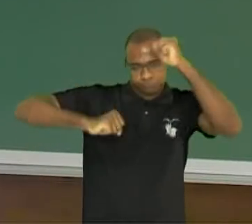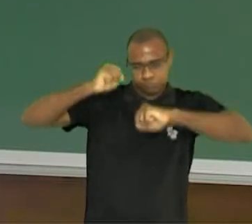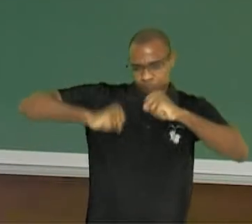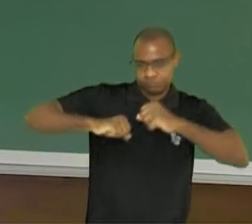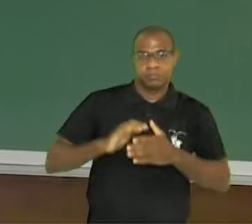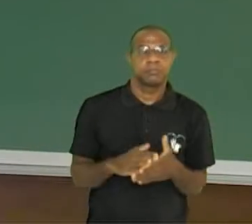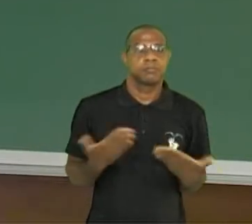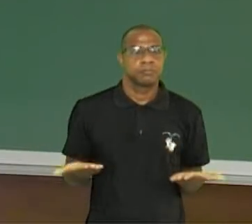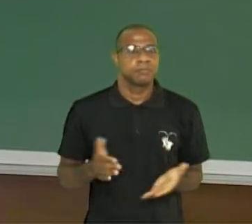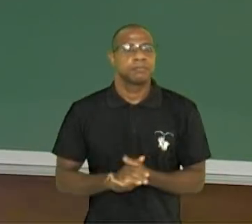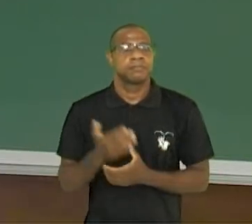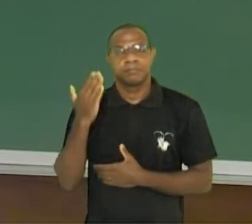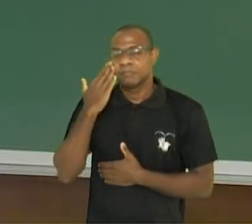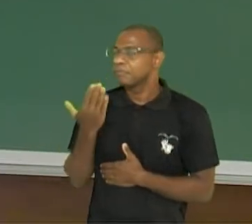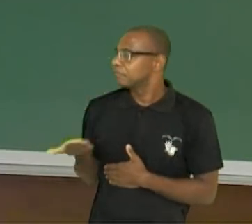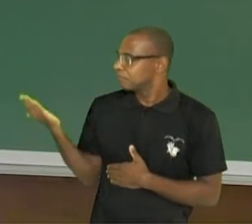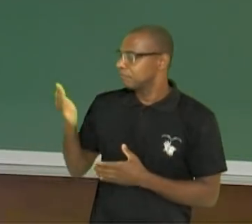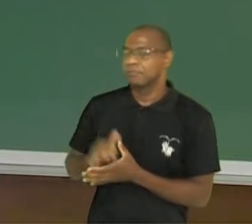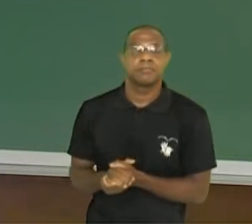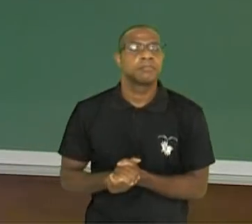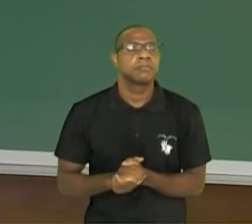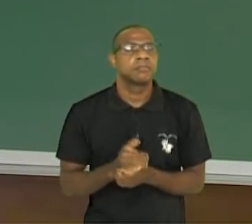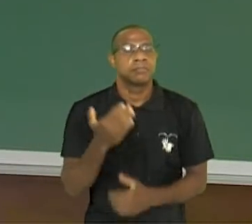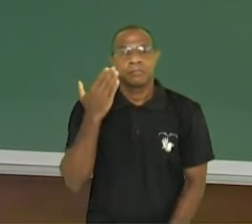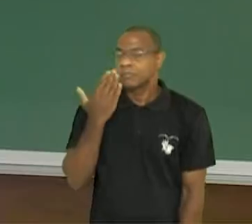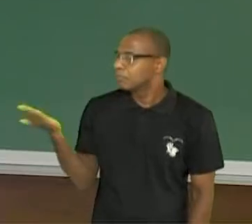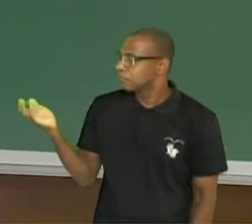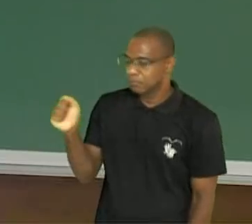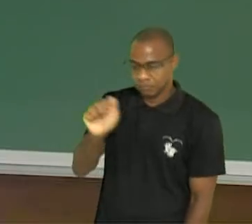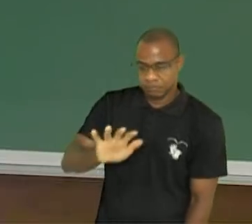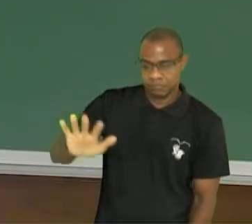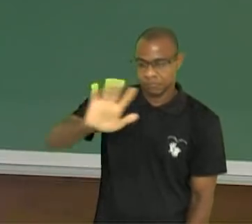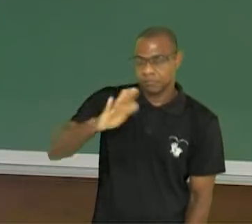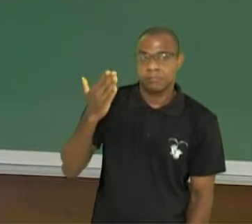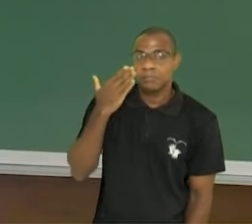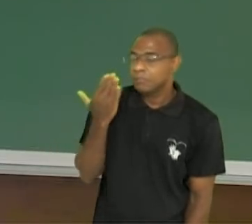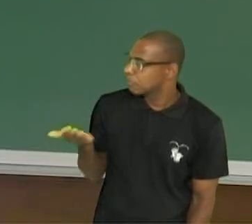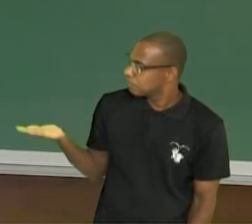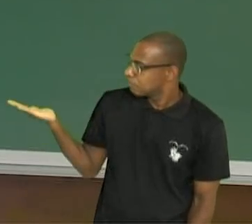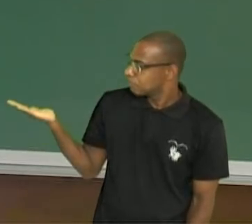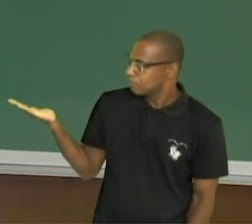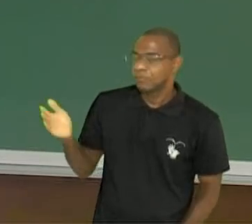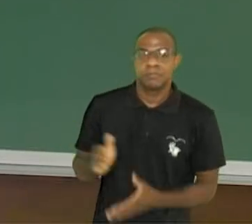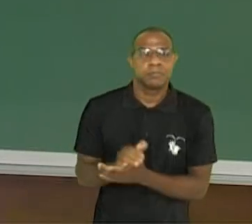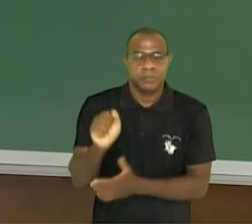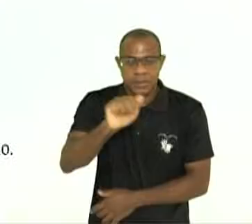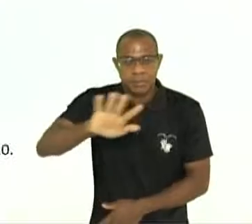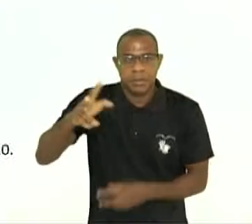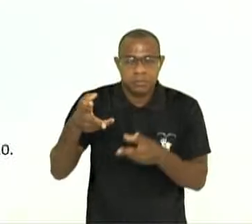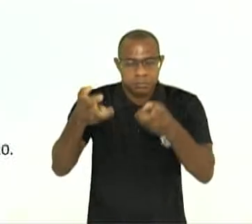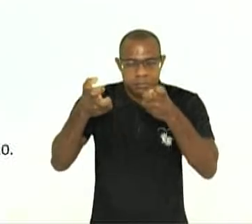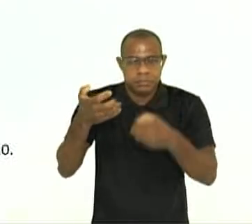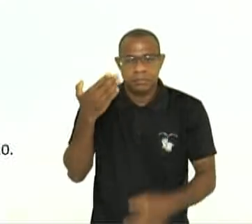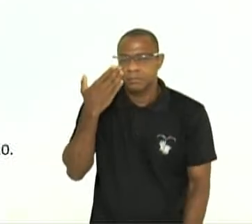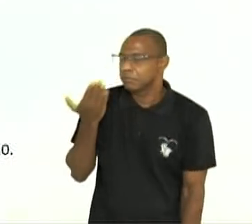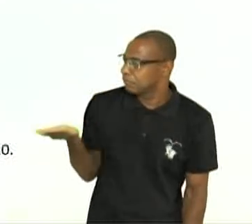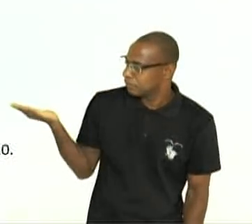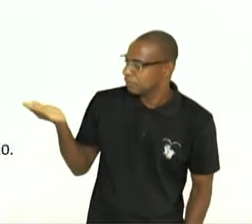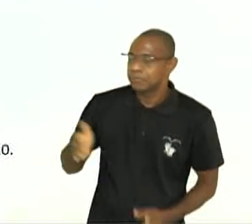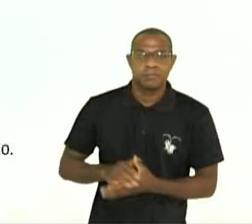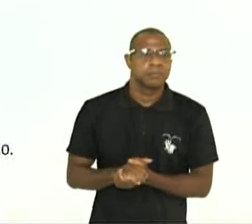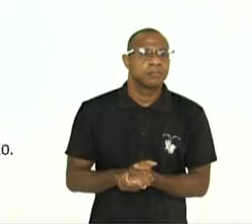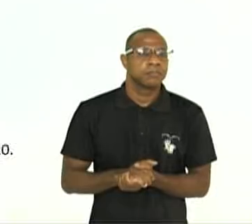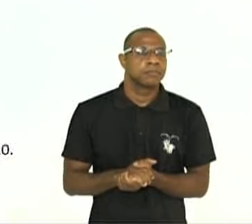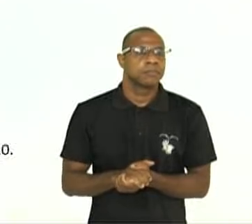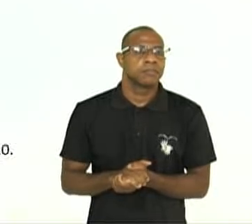para começar com tudo, dê uma olhada nessa imagem que está na sua tela aí do lado esquerdo. Dê uma boa olhada nela aí agora.